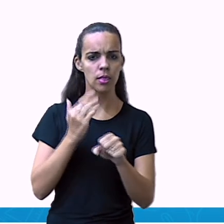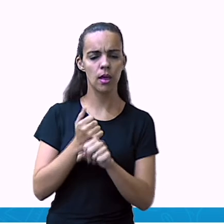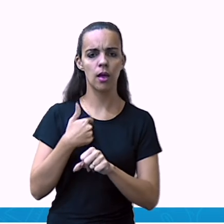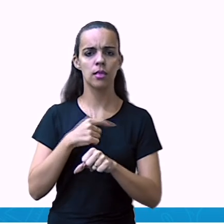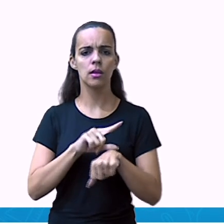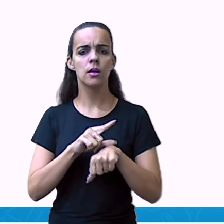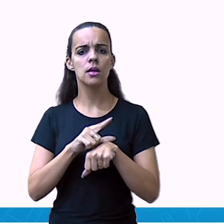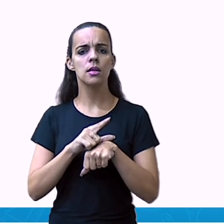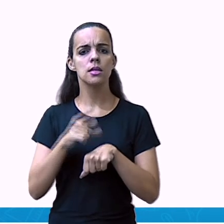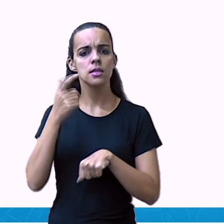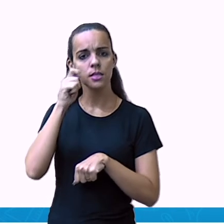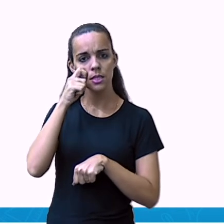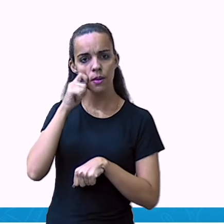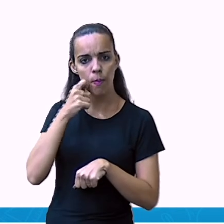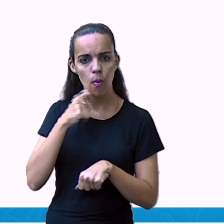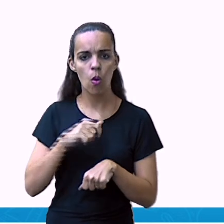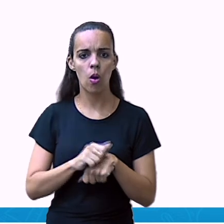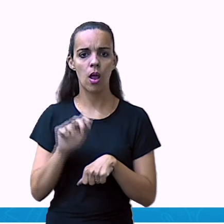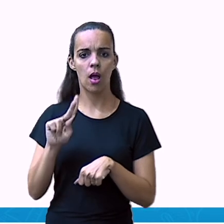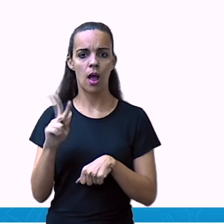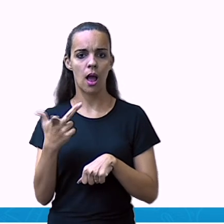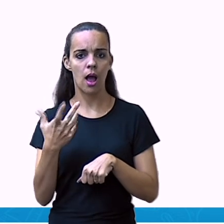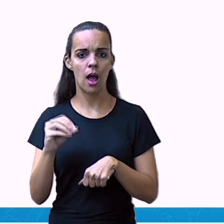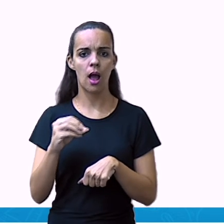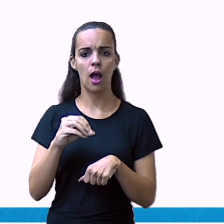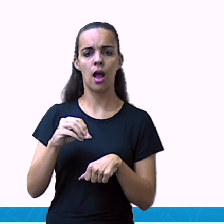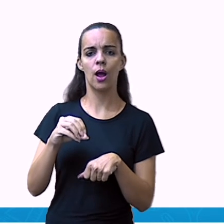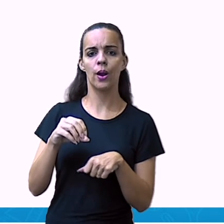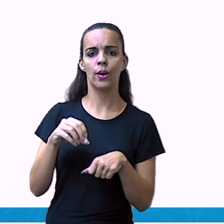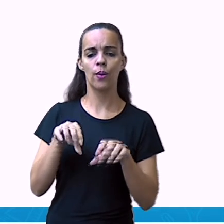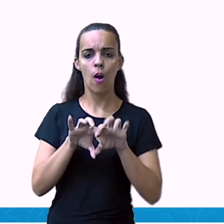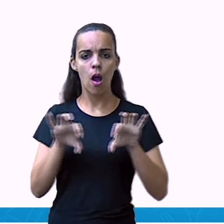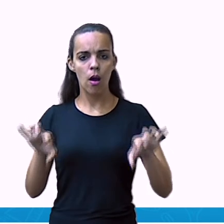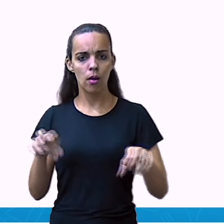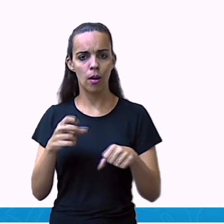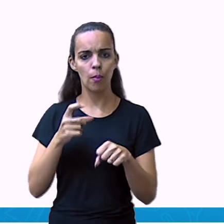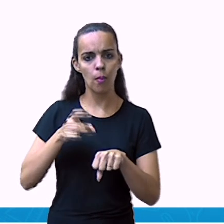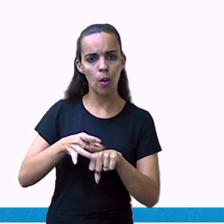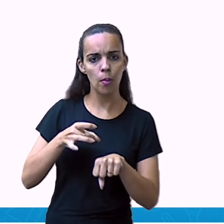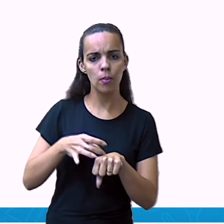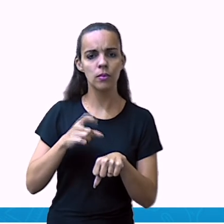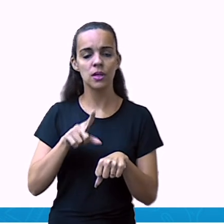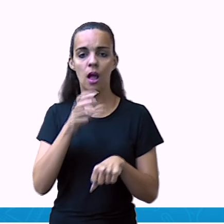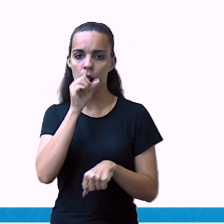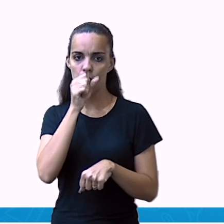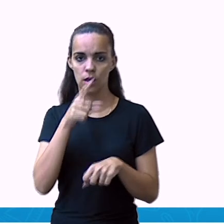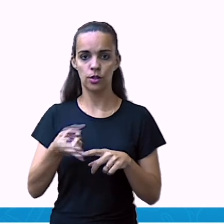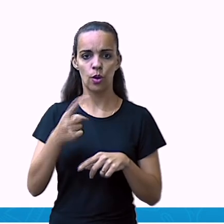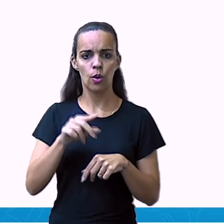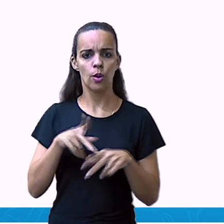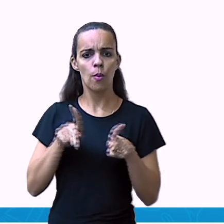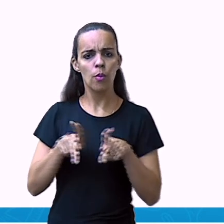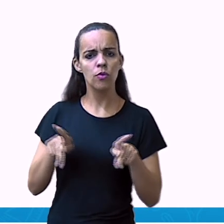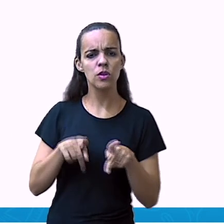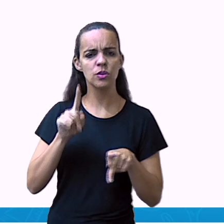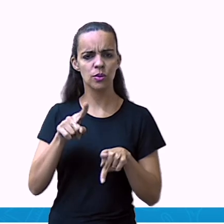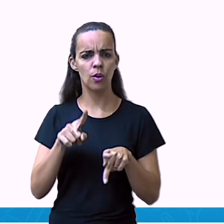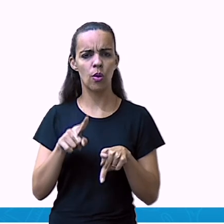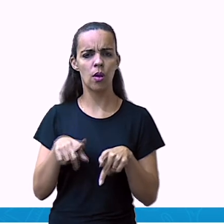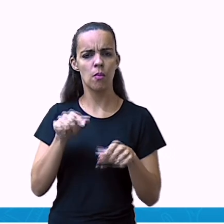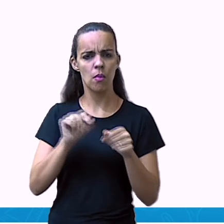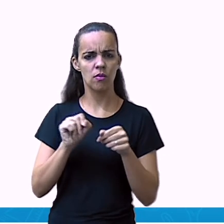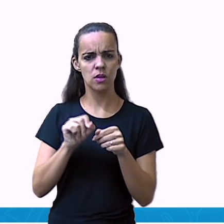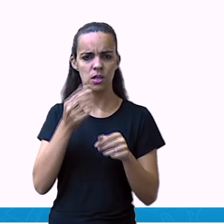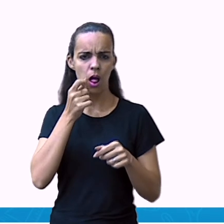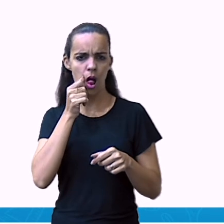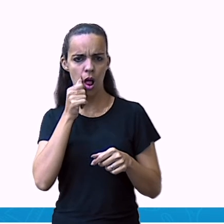4. Para separar o vocativo ou chamamento. Professora, é para fazer